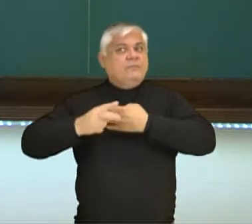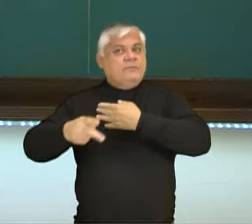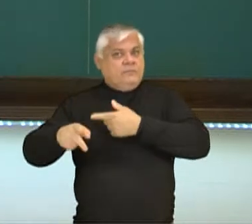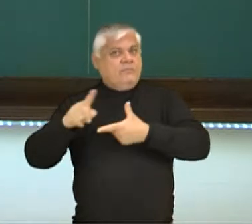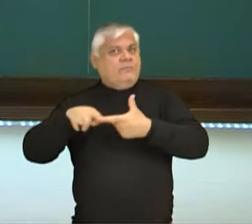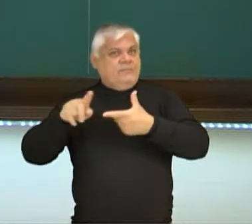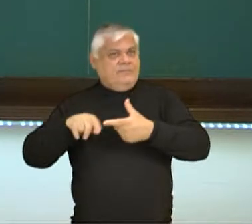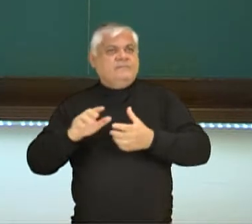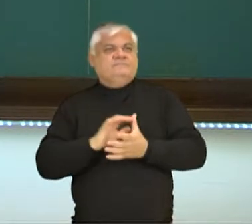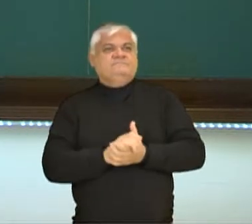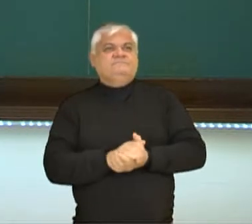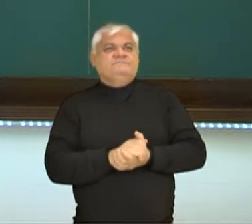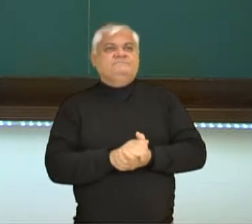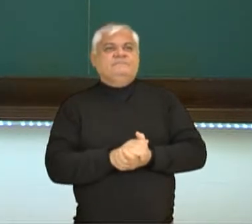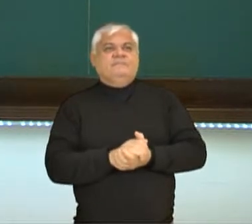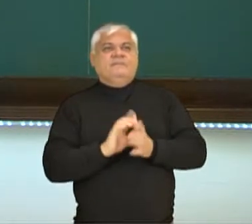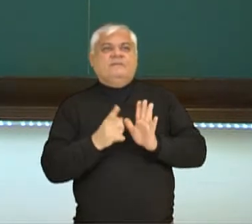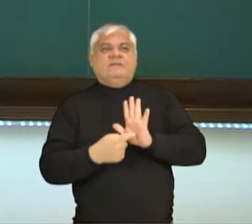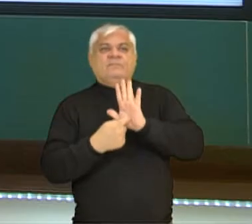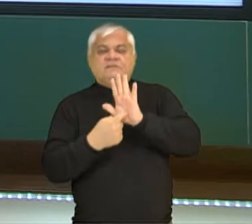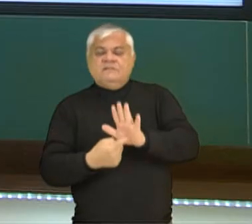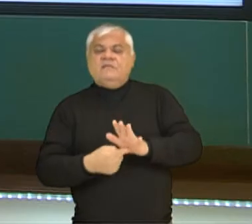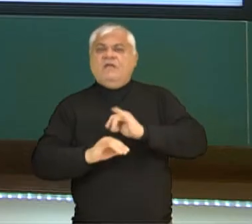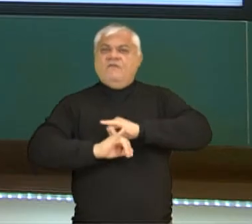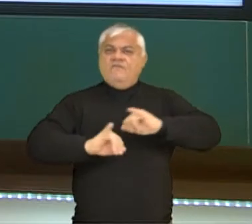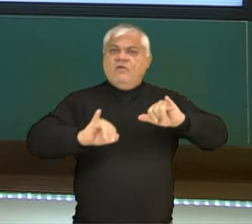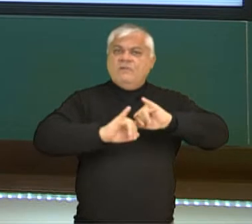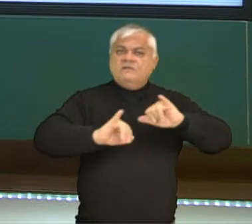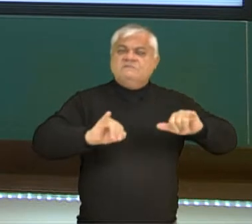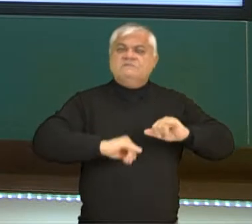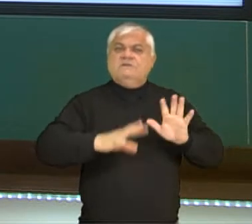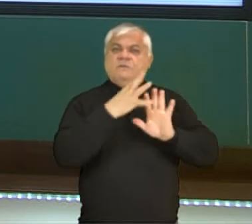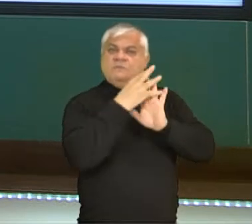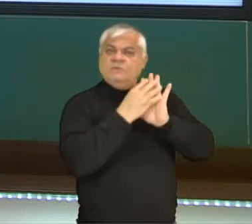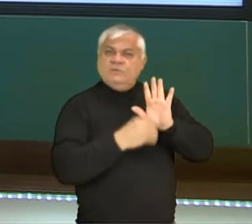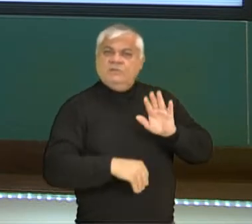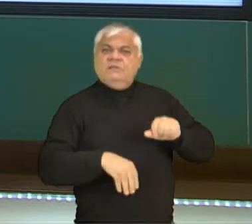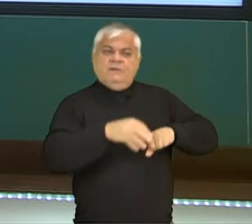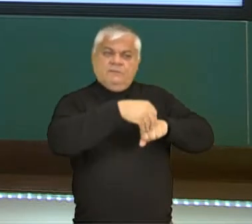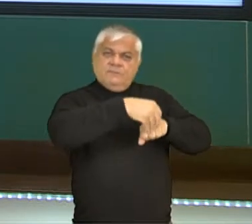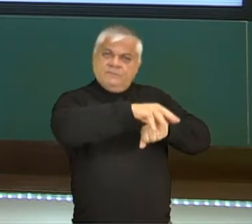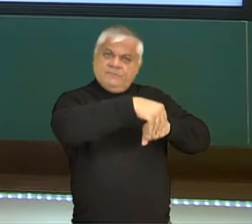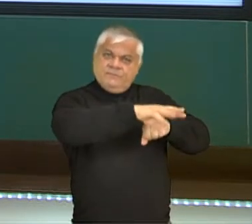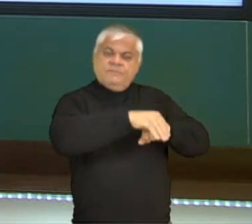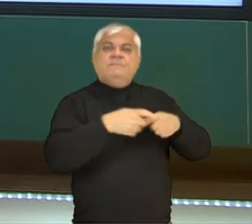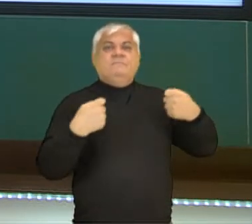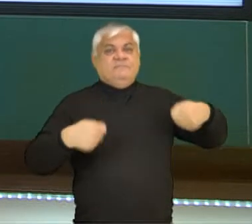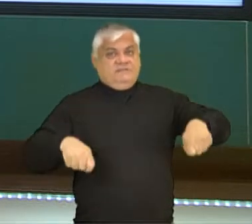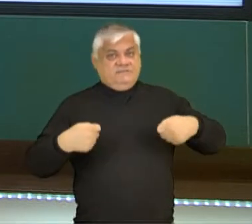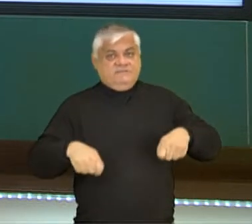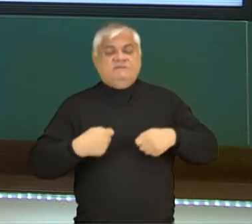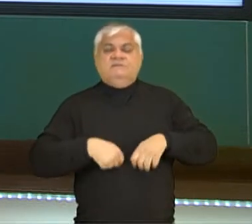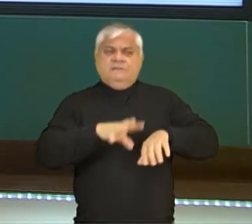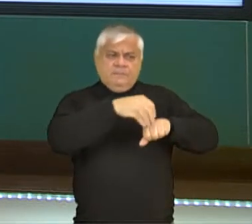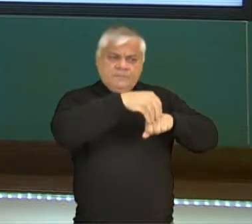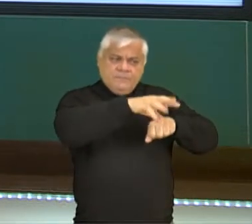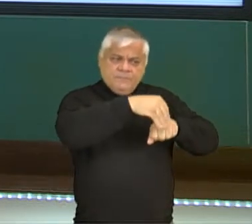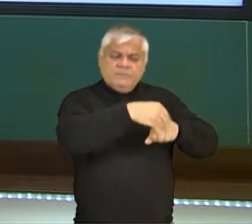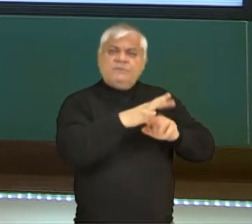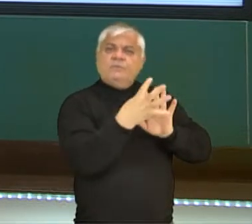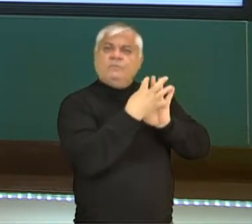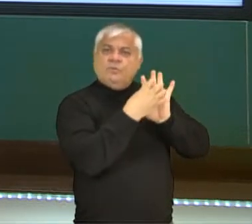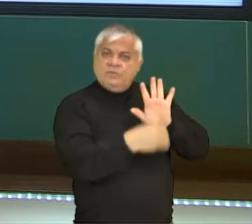nossas atitudes. Apresentar informações, modelos e instruções, né? Então a gente precisa dessas informações, desses modelos,